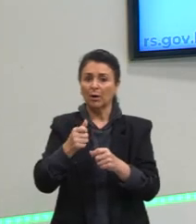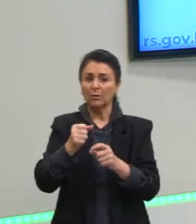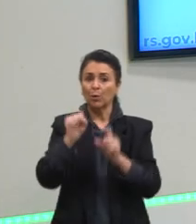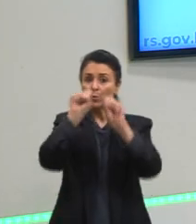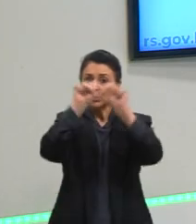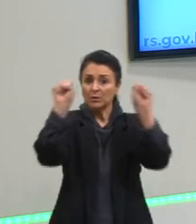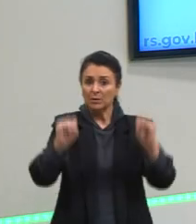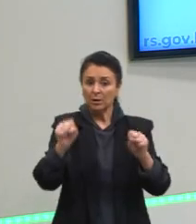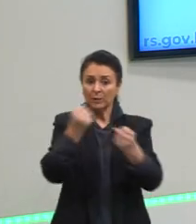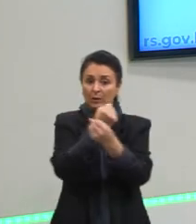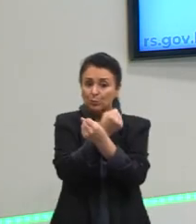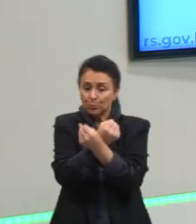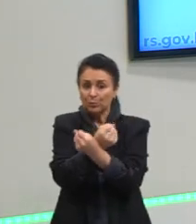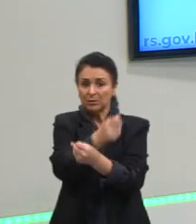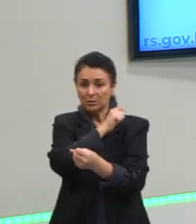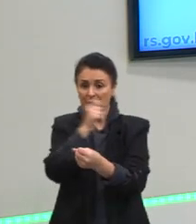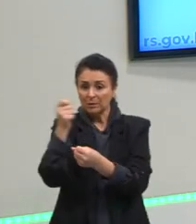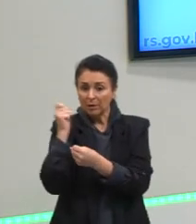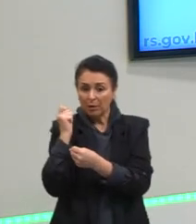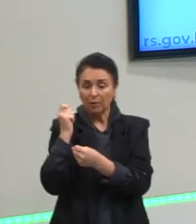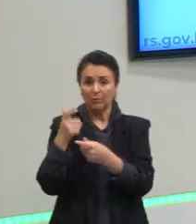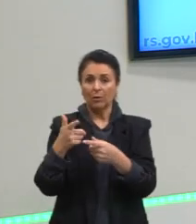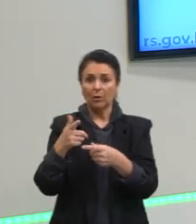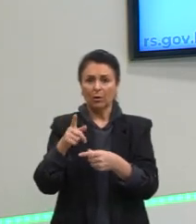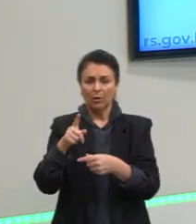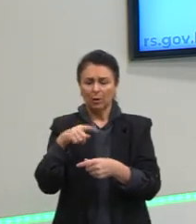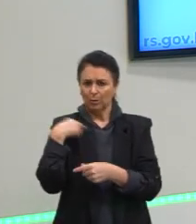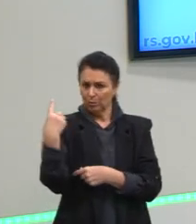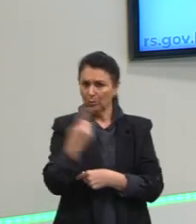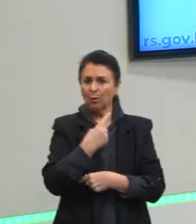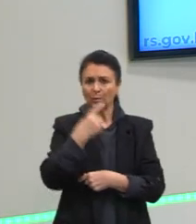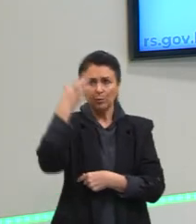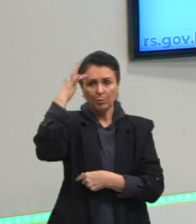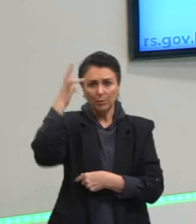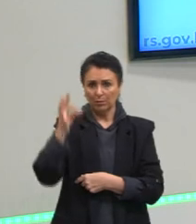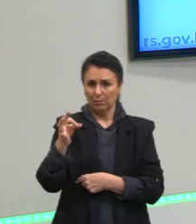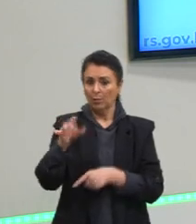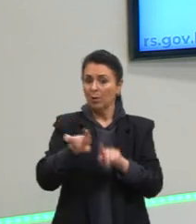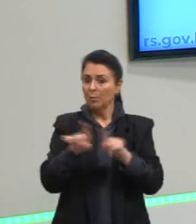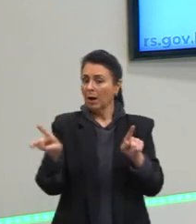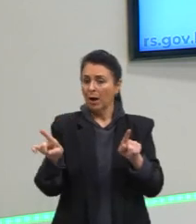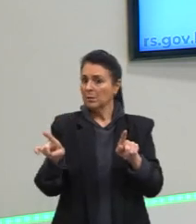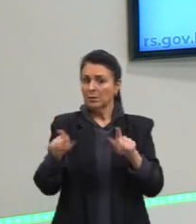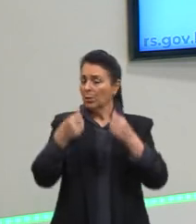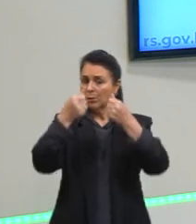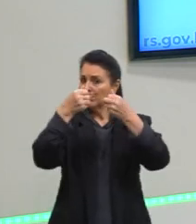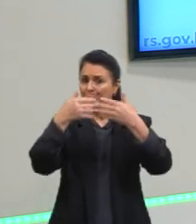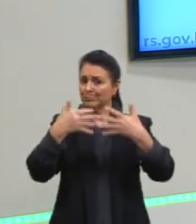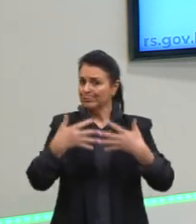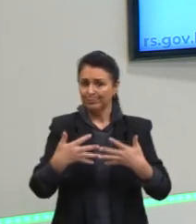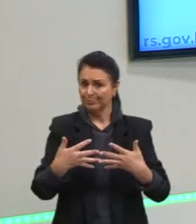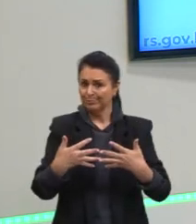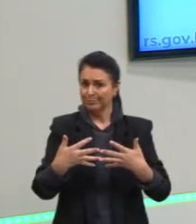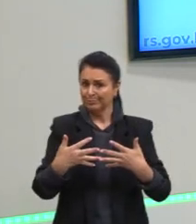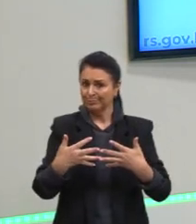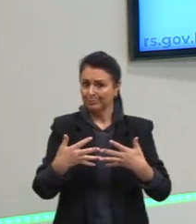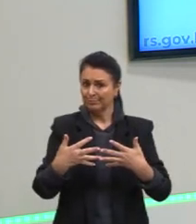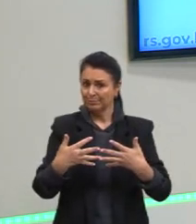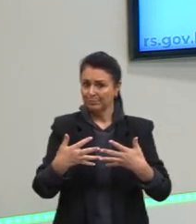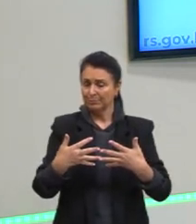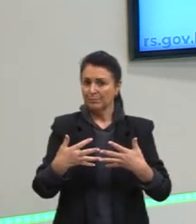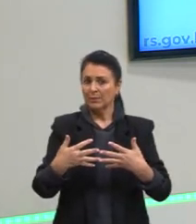muitas ações nosso nós temos não se justifica não se justifica digamos